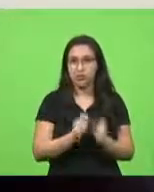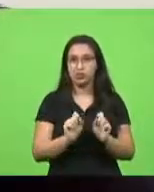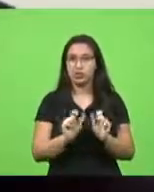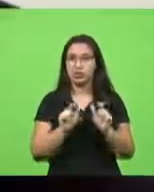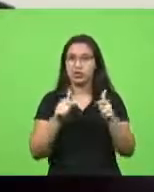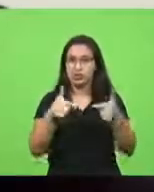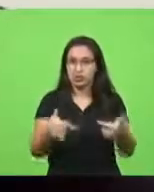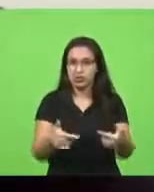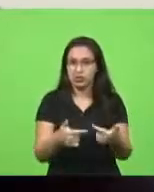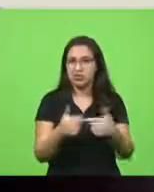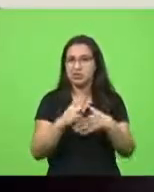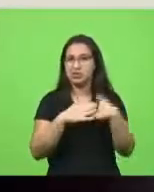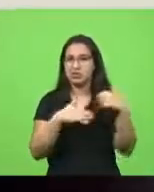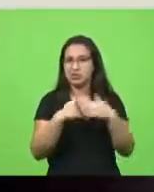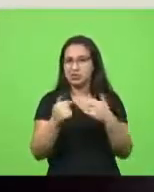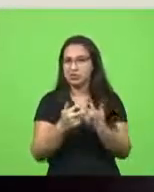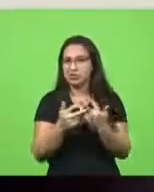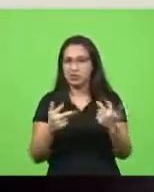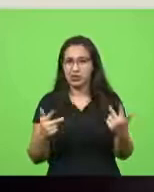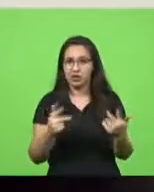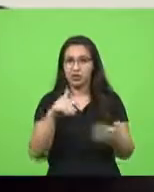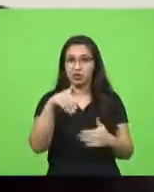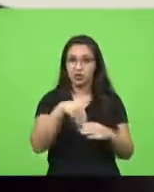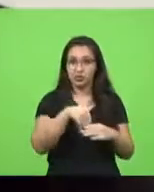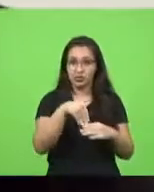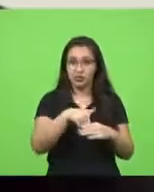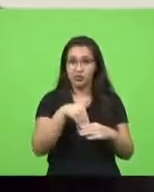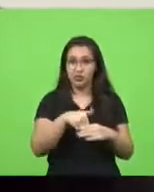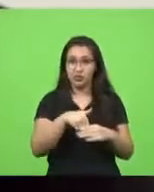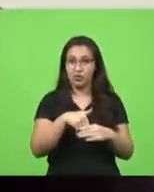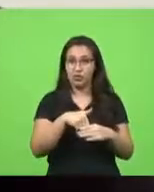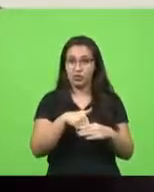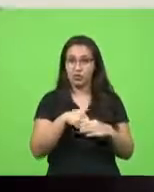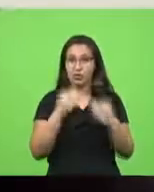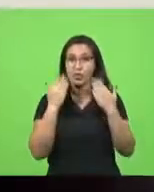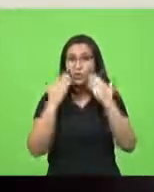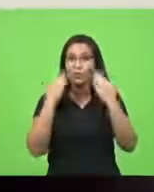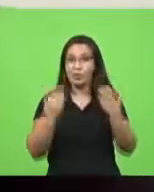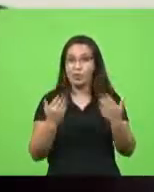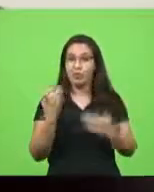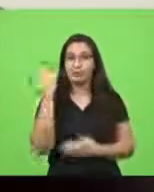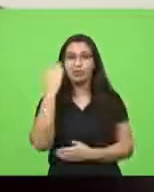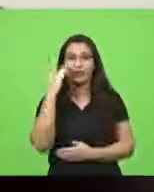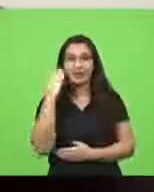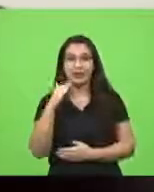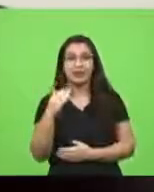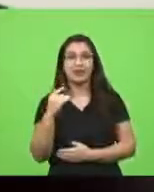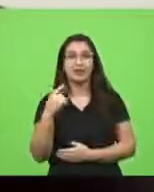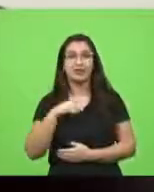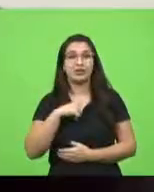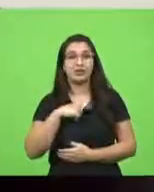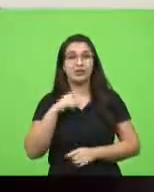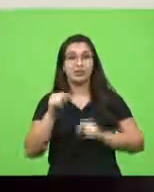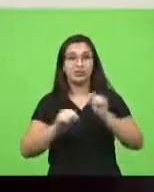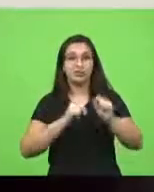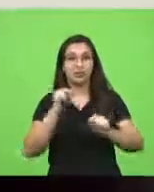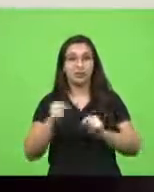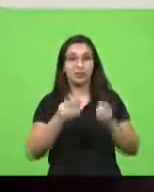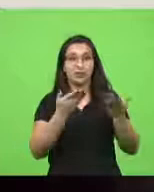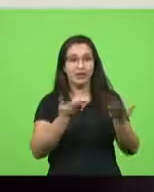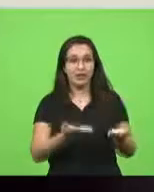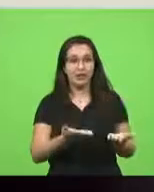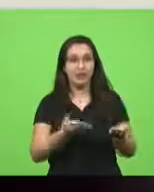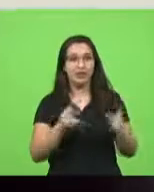ações, os nossos votos, eles traduzem a compreensão que a gente tem sobre